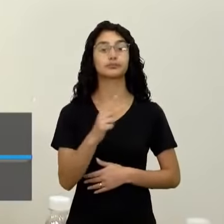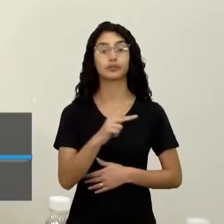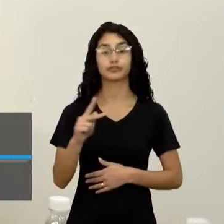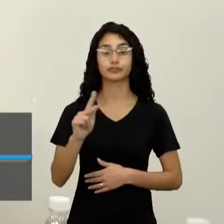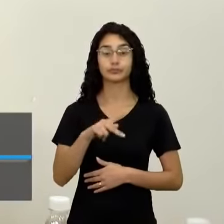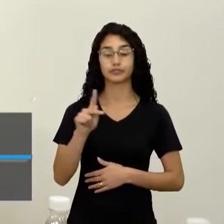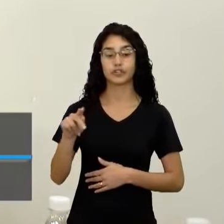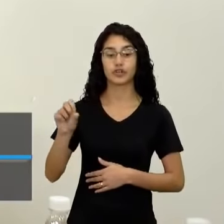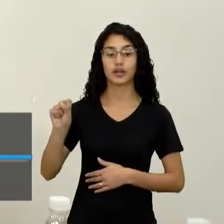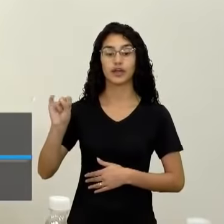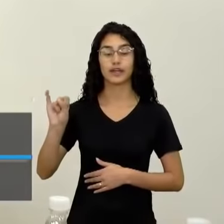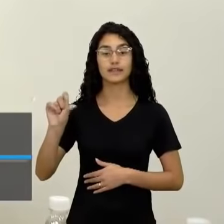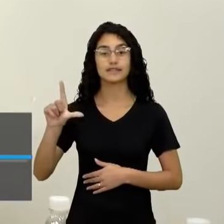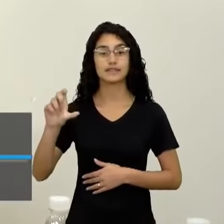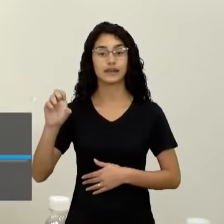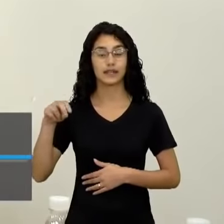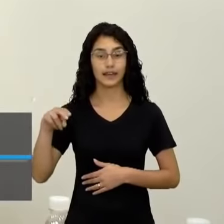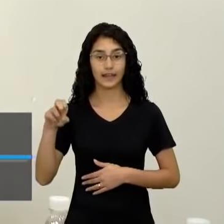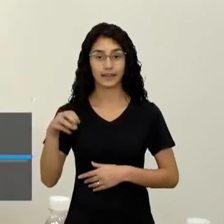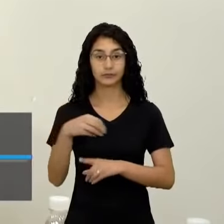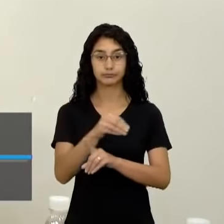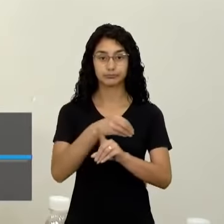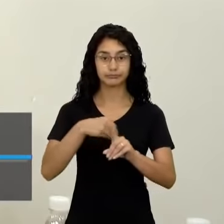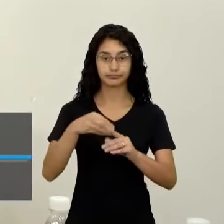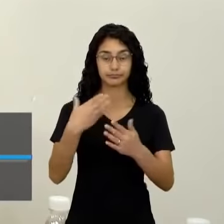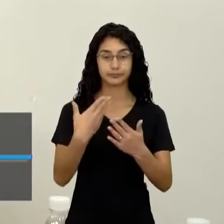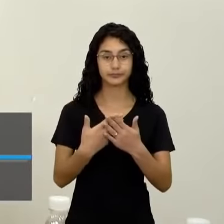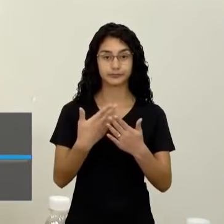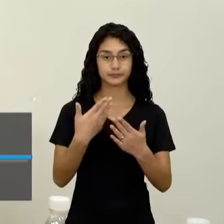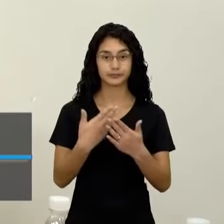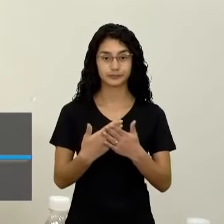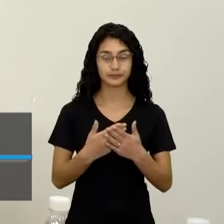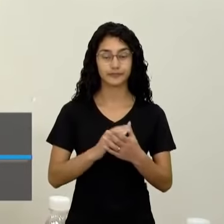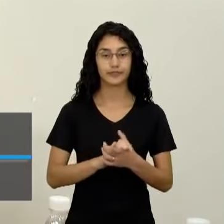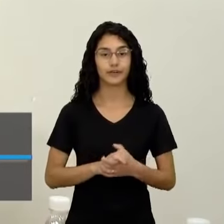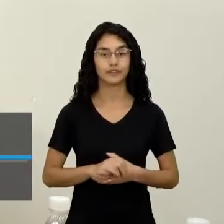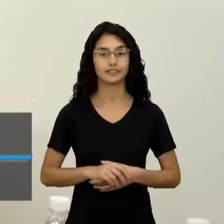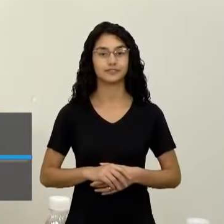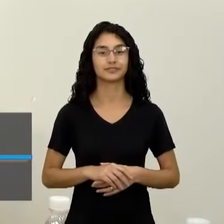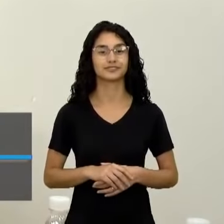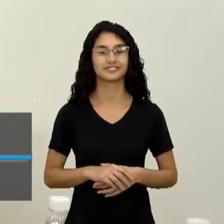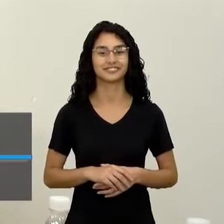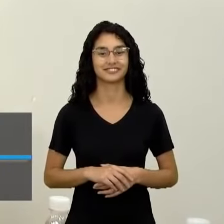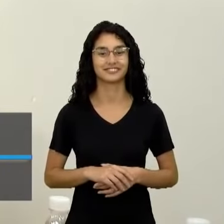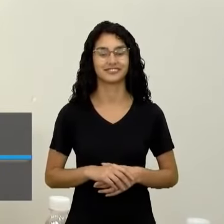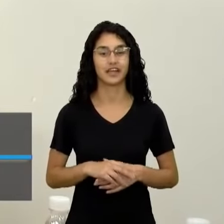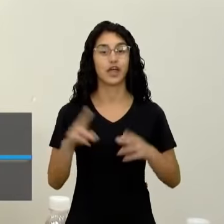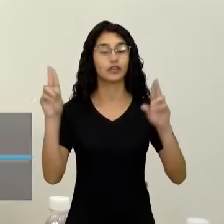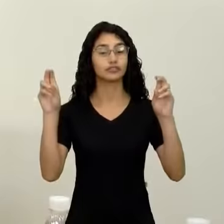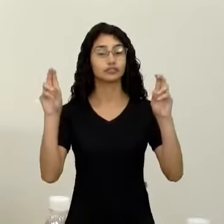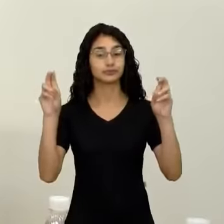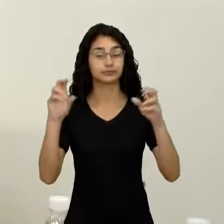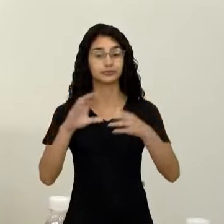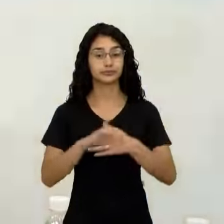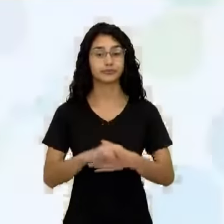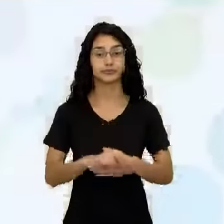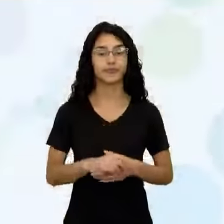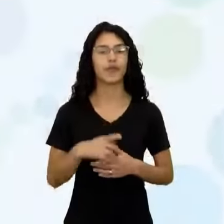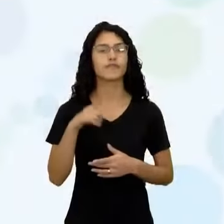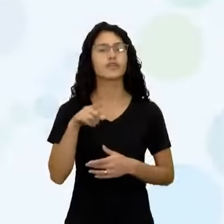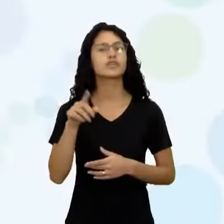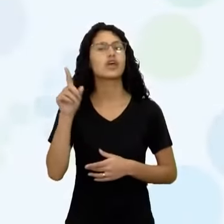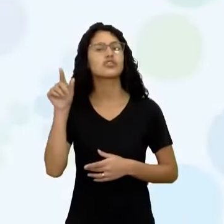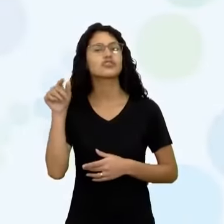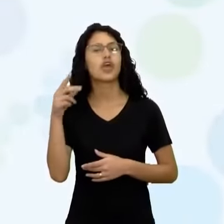Silene Félix irei moderar a aula do professor Mauro Farias e vamos lá ao título da aula você